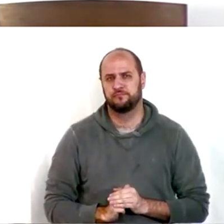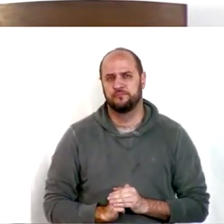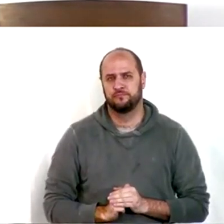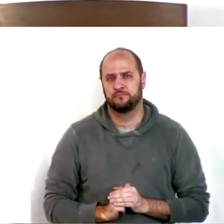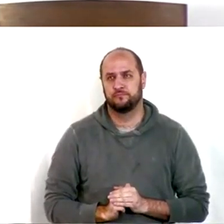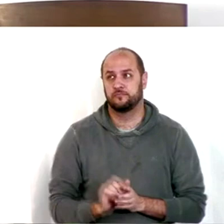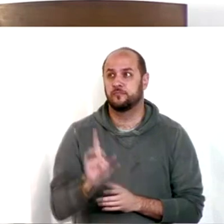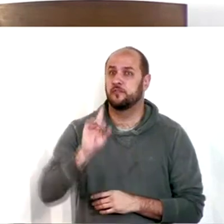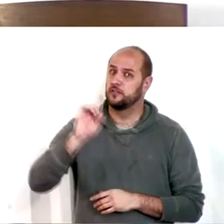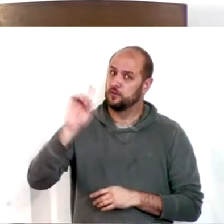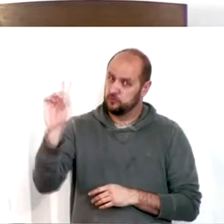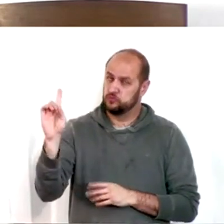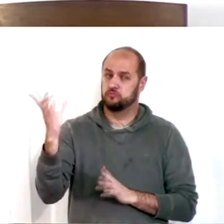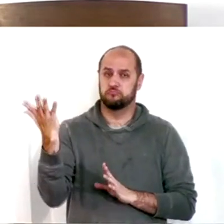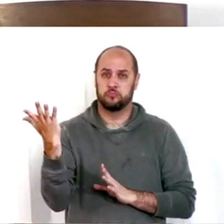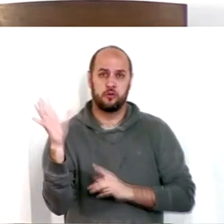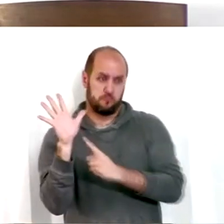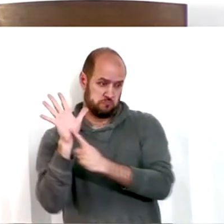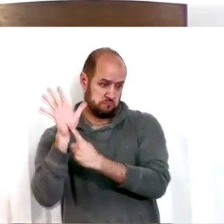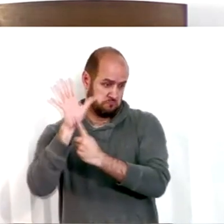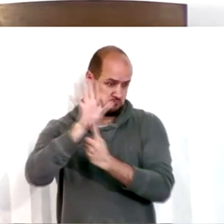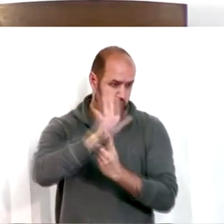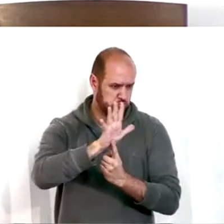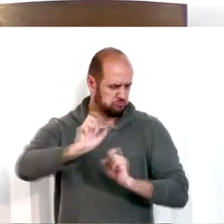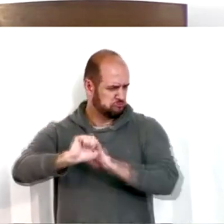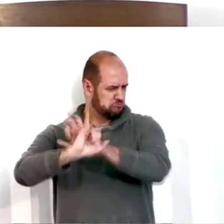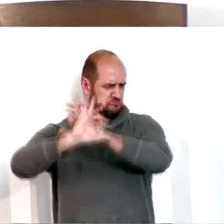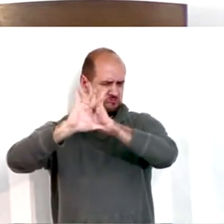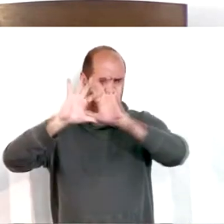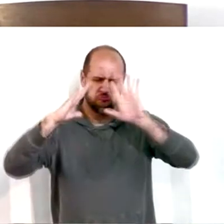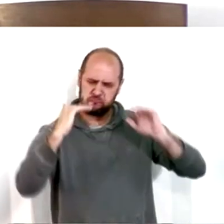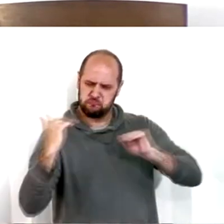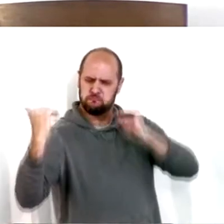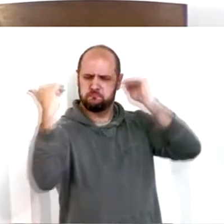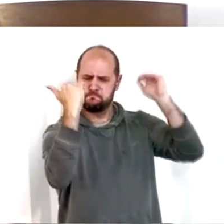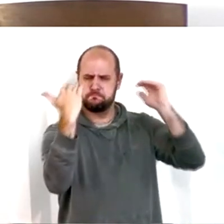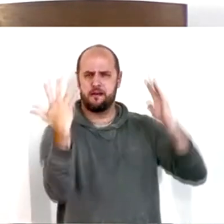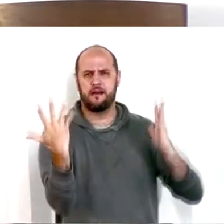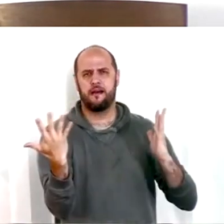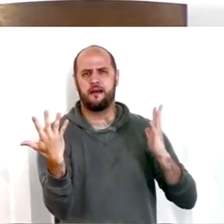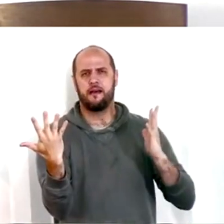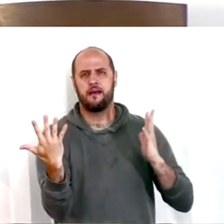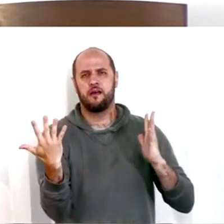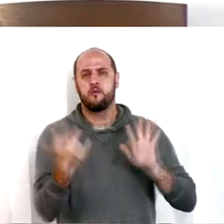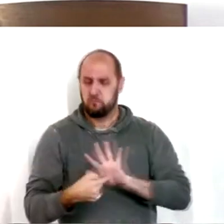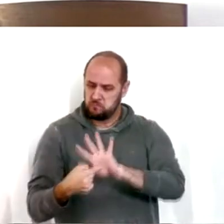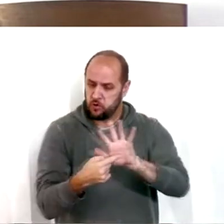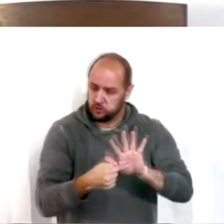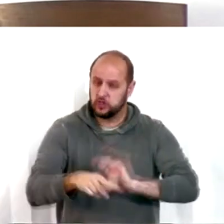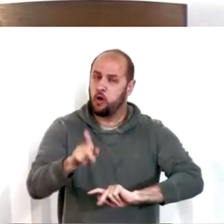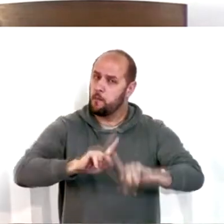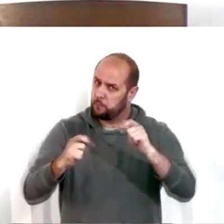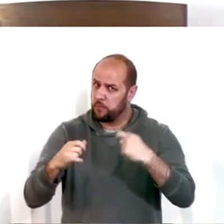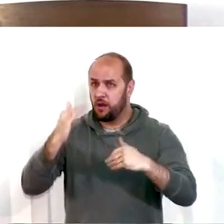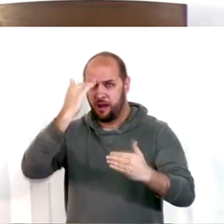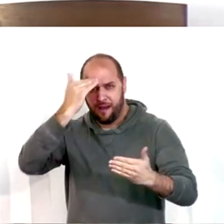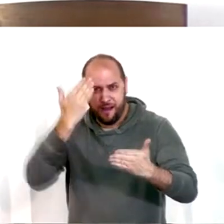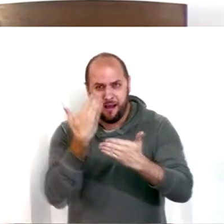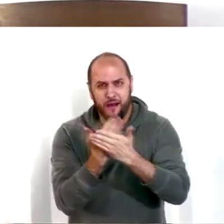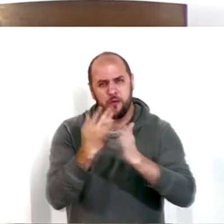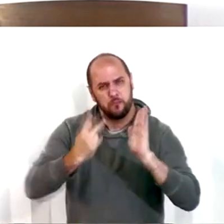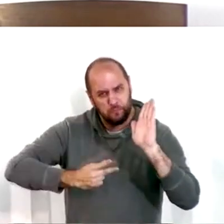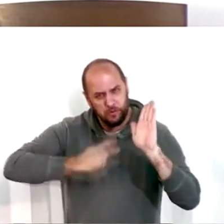Deus se mostra então de uma forma gloriosa, soberana, e os faz confiar nas suas promessas